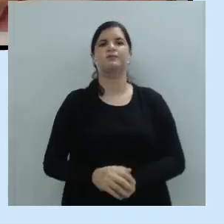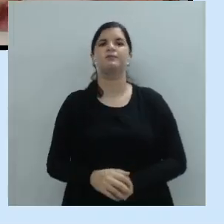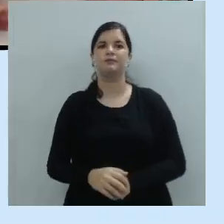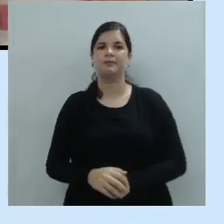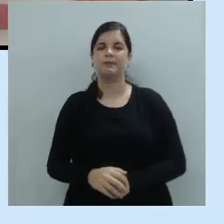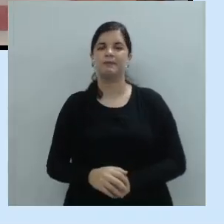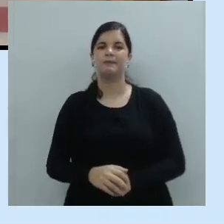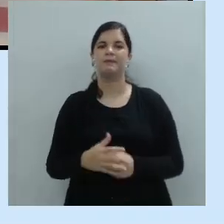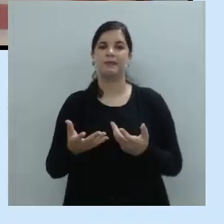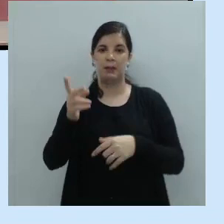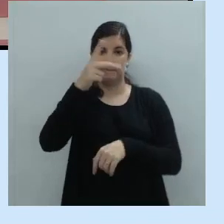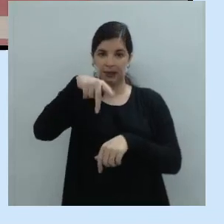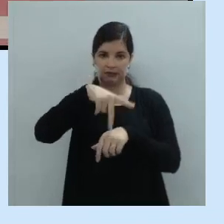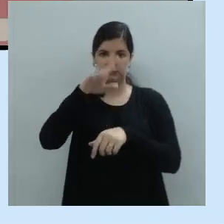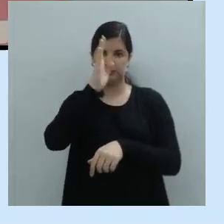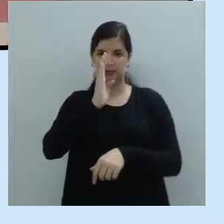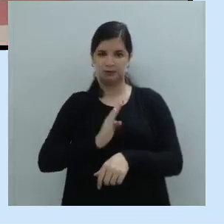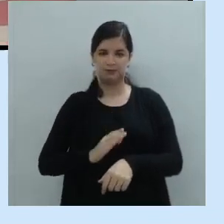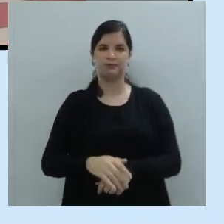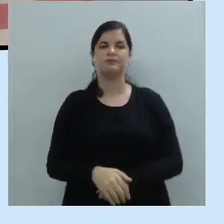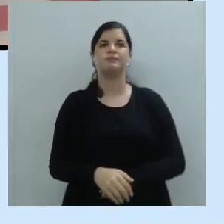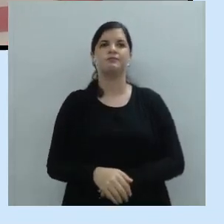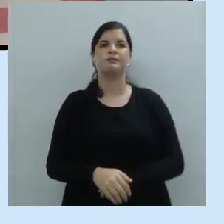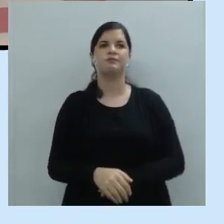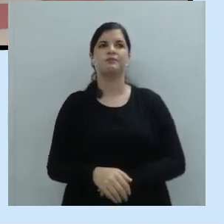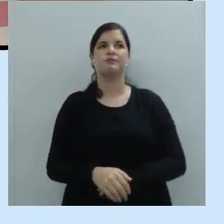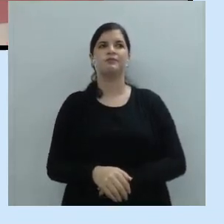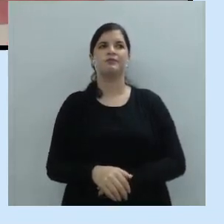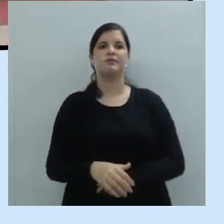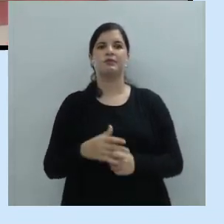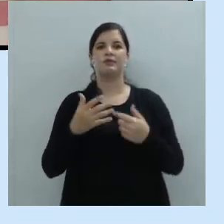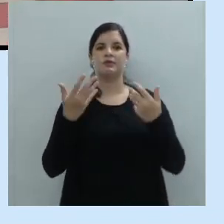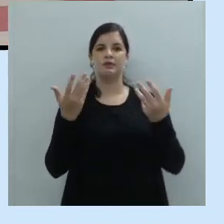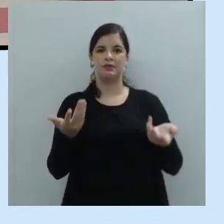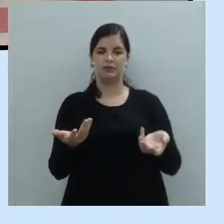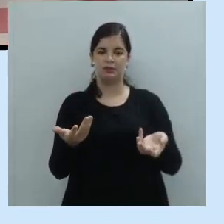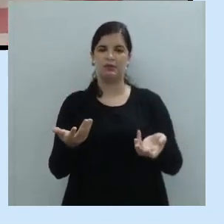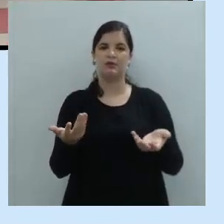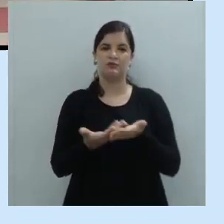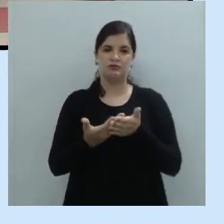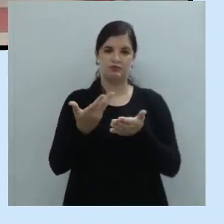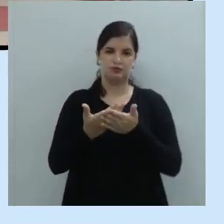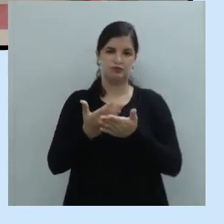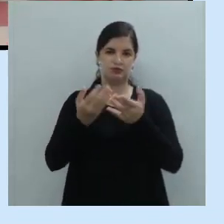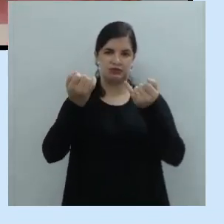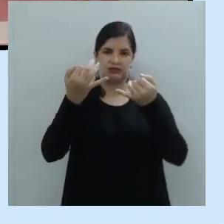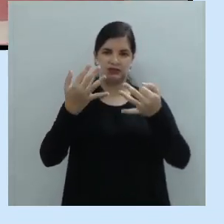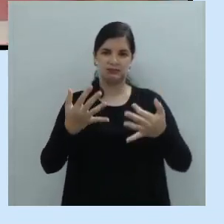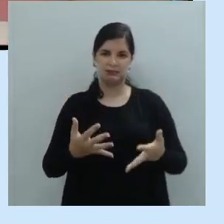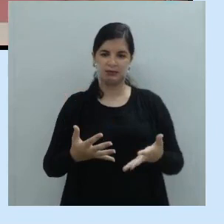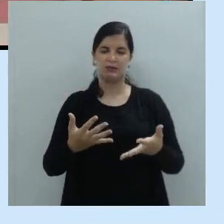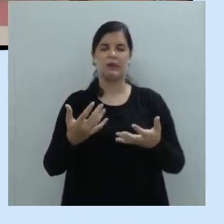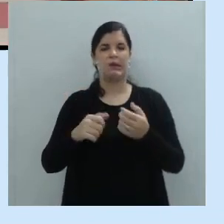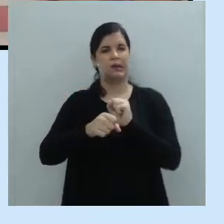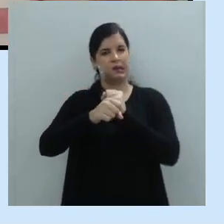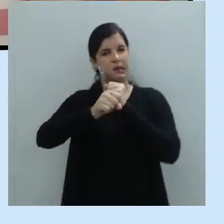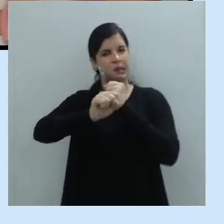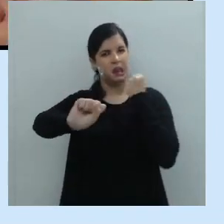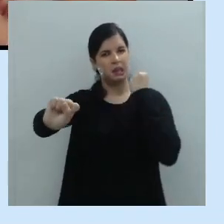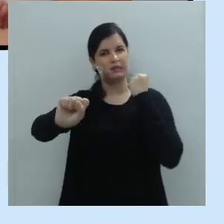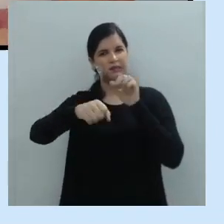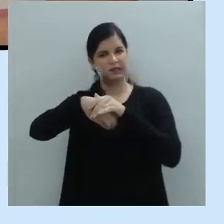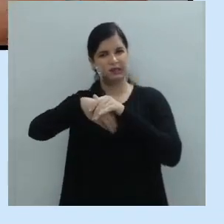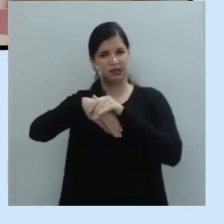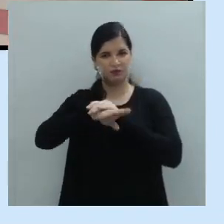em nosso país. Lembram que eu falei a vocês que estamos estudando justamente as grandes